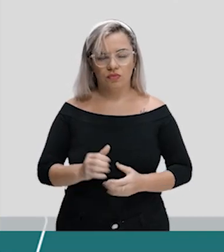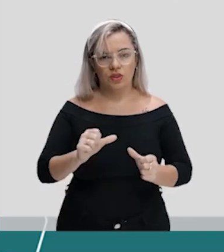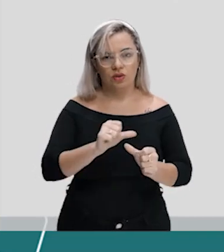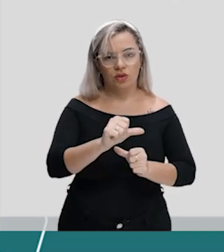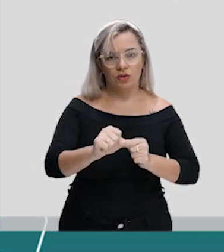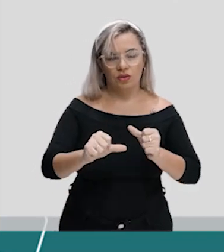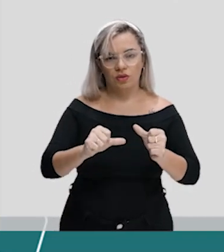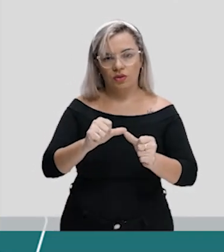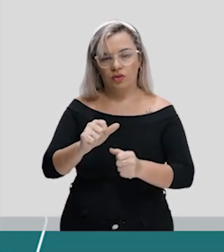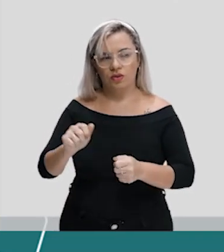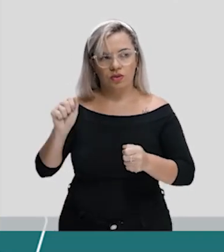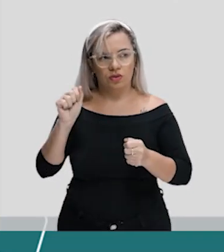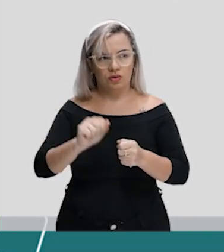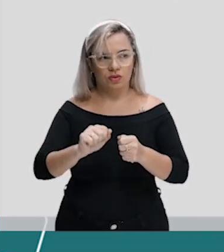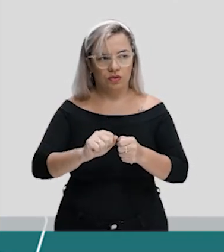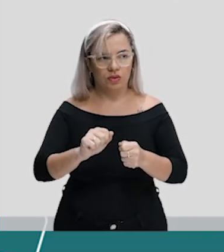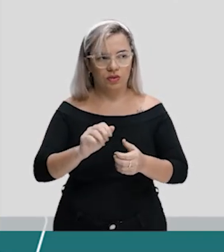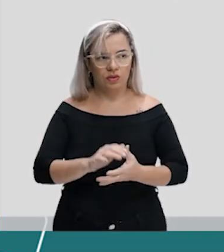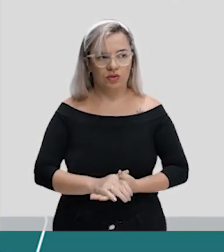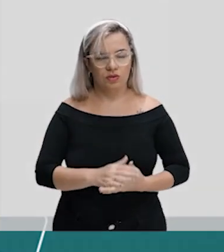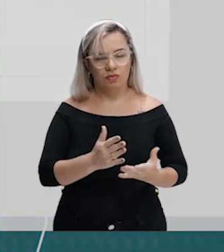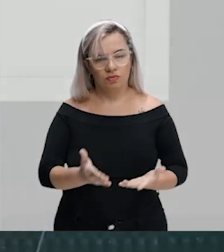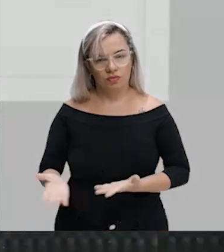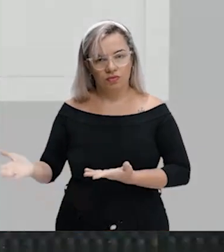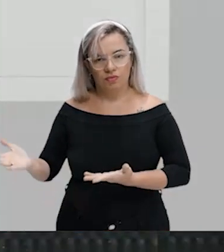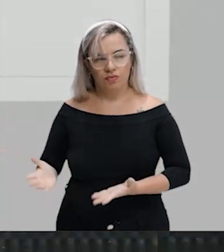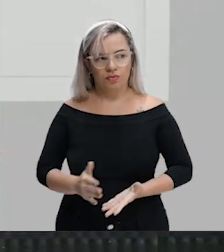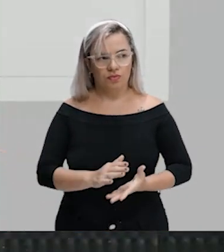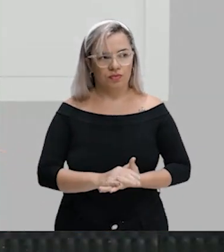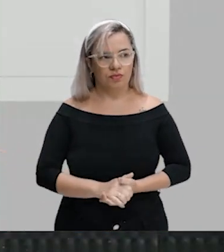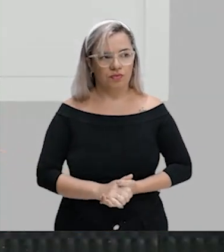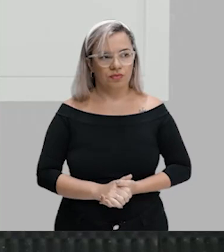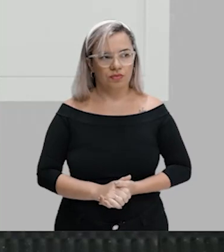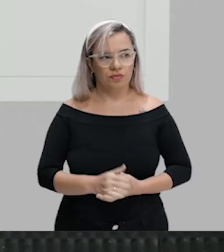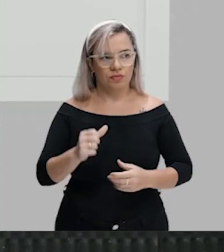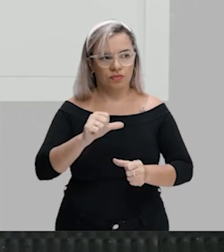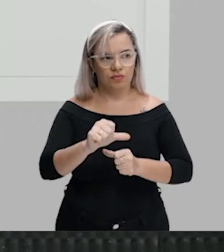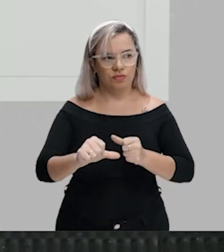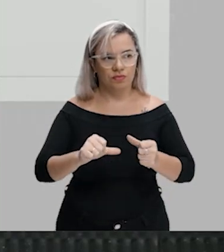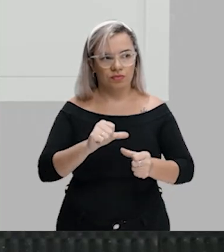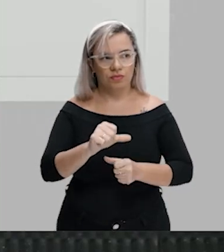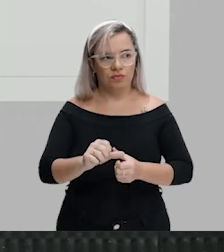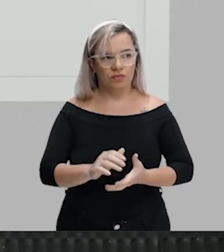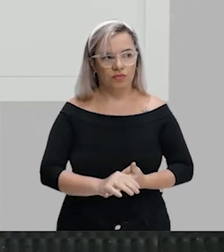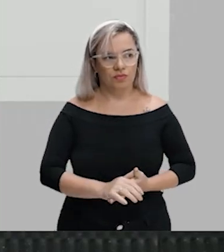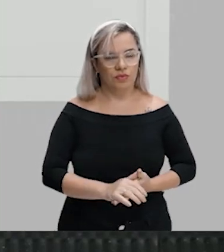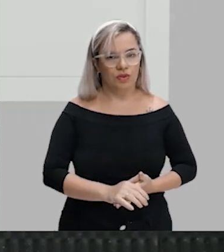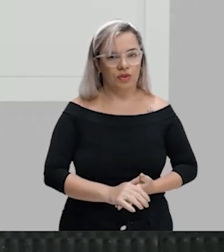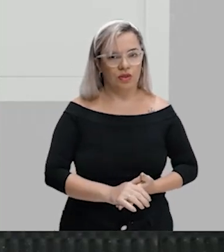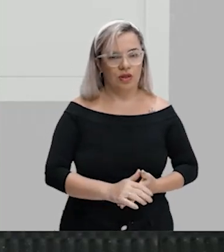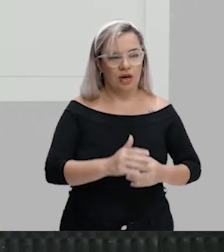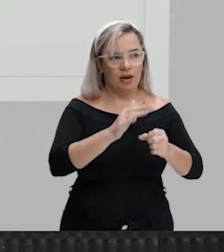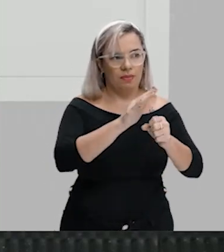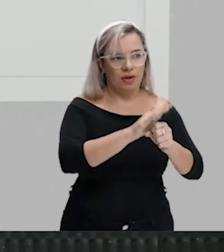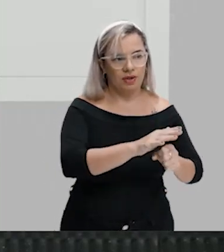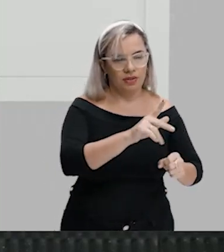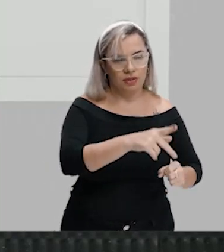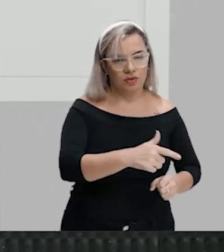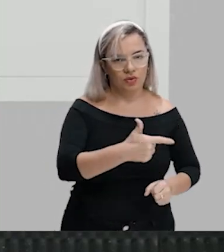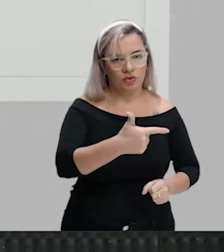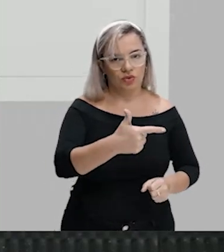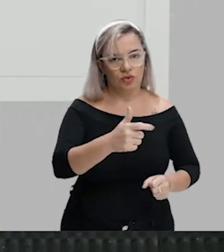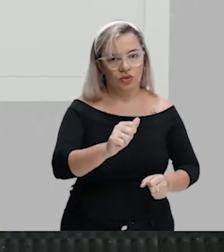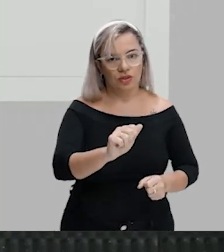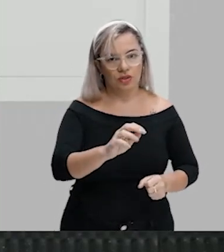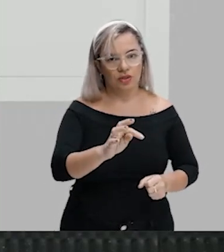transformação que nós tivemos que fazer foi essa. Ok? Transformar esse 2 vezes, 2 atm em 2 vezes